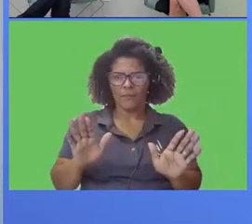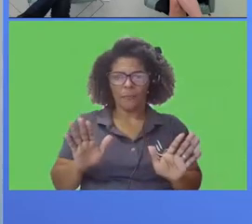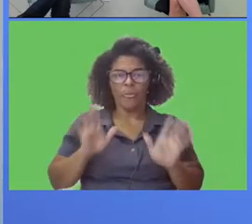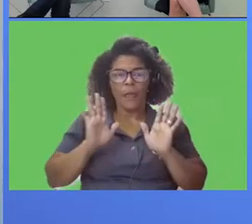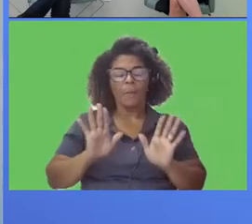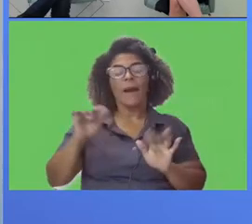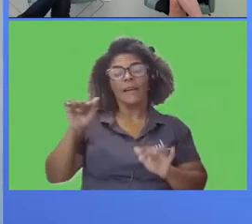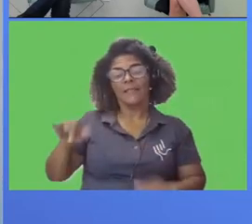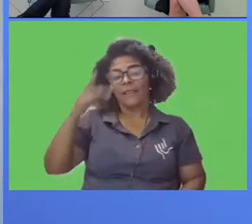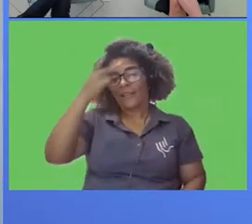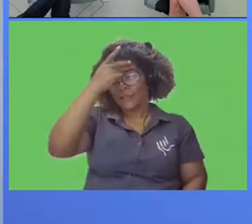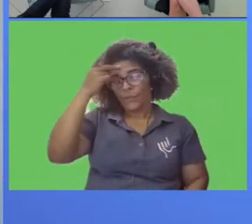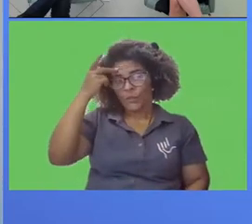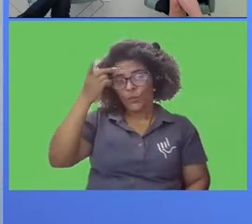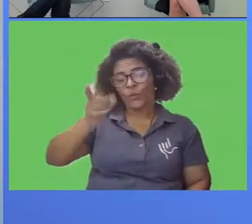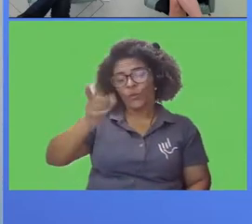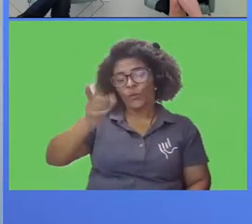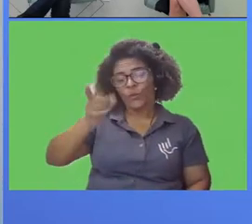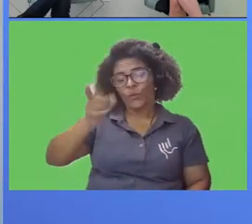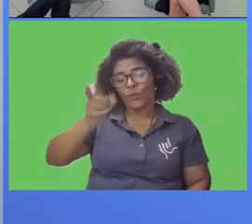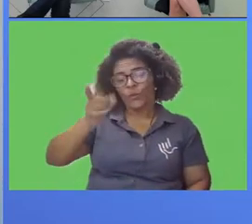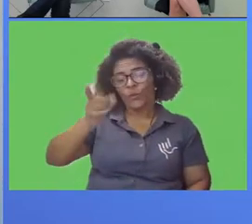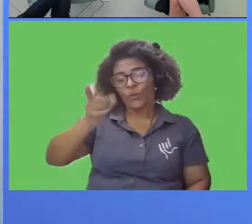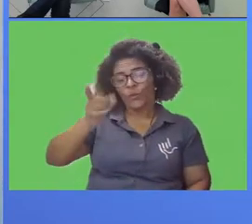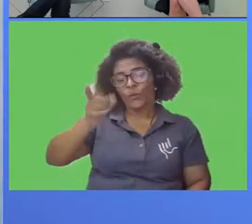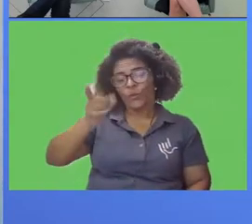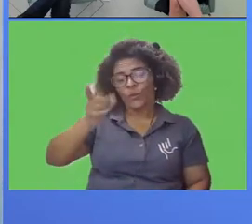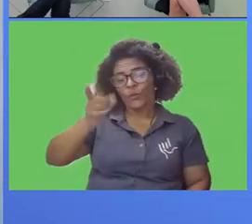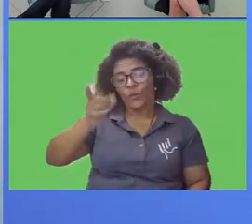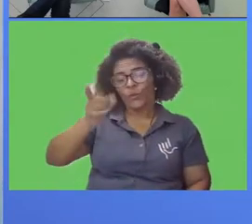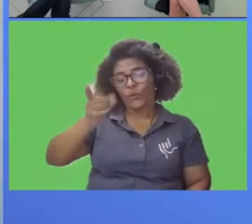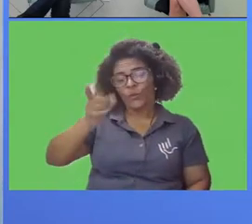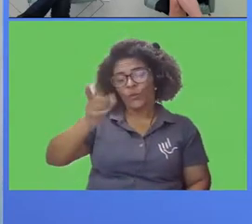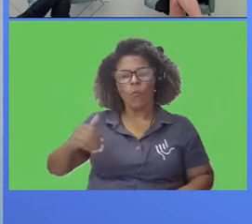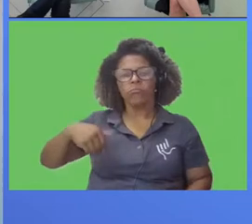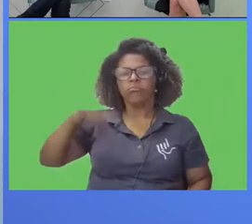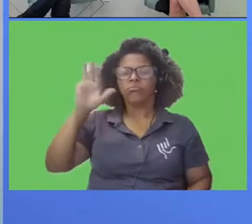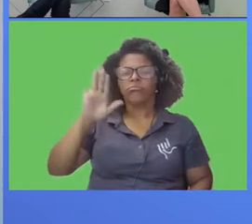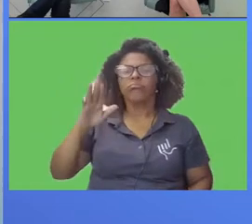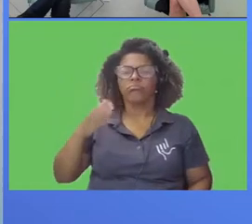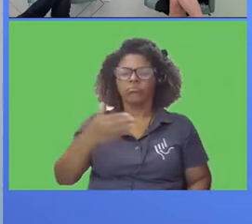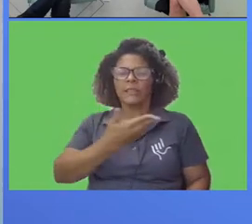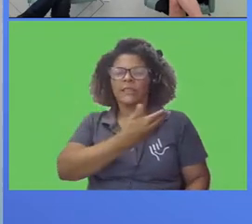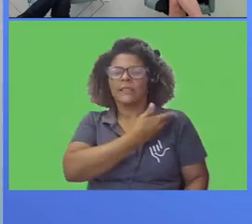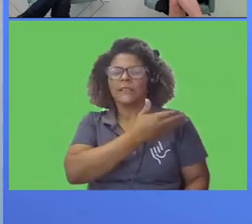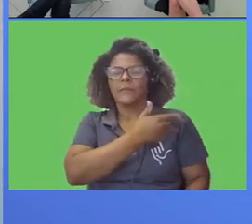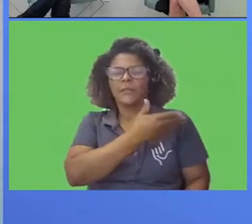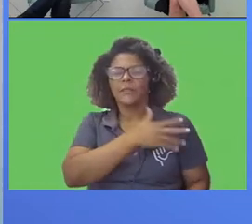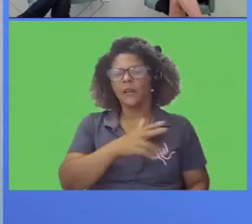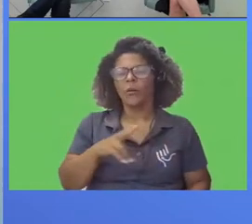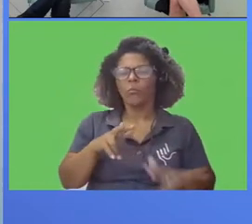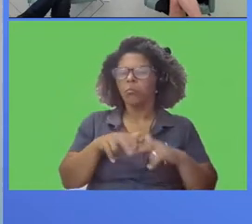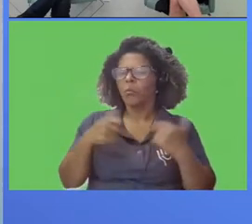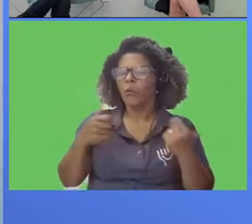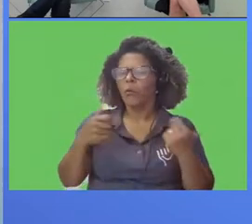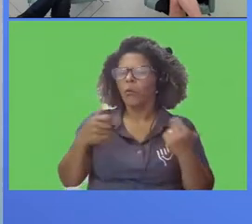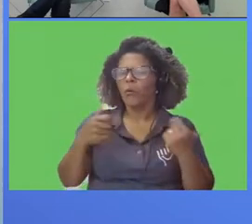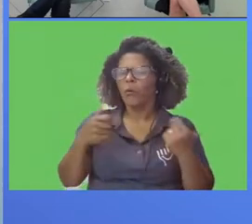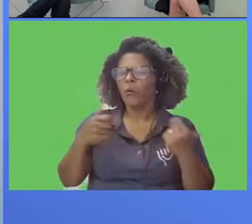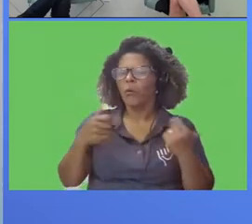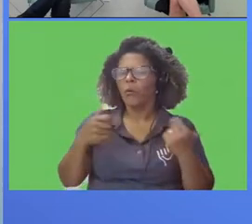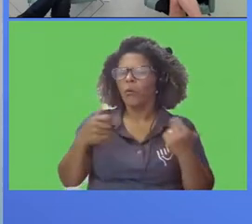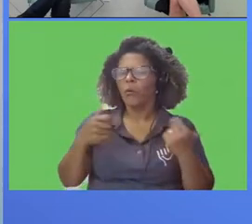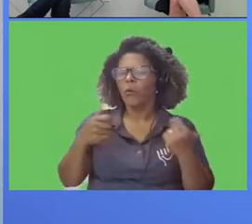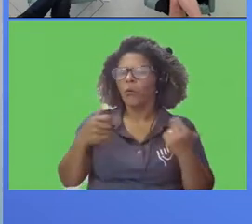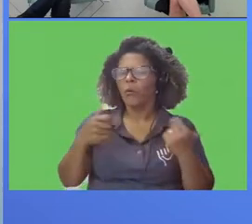efeitos né, na pele, no seu corpo, dessa discriminação, em função exatamente desses valores